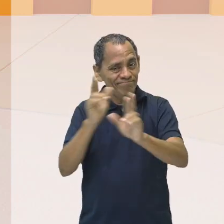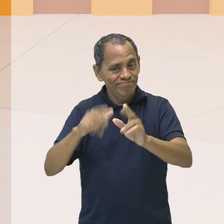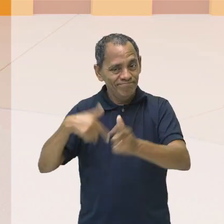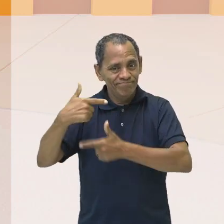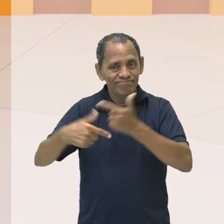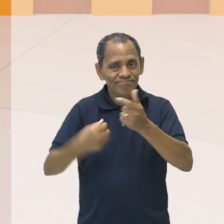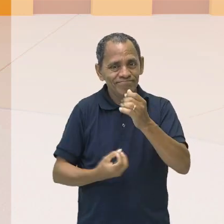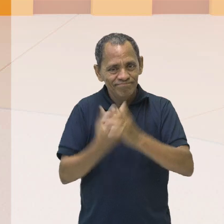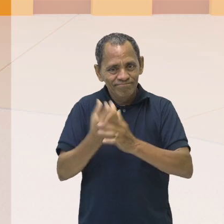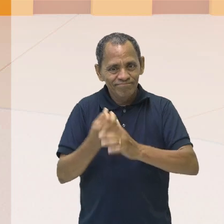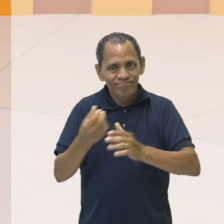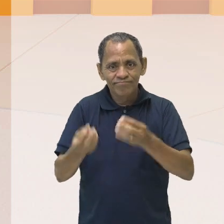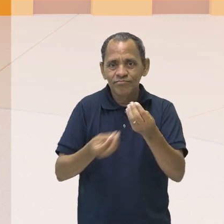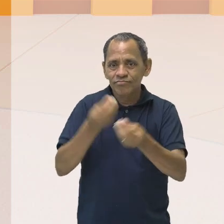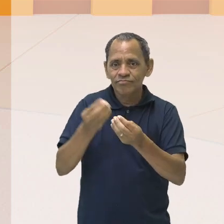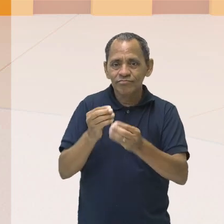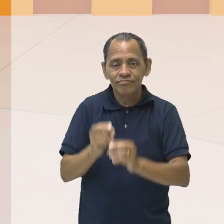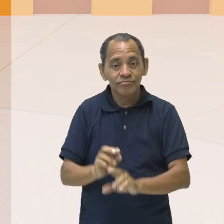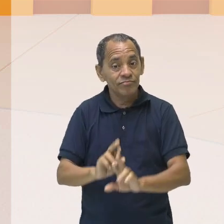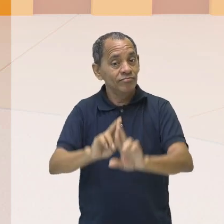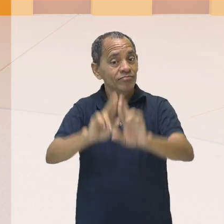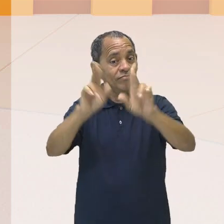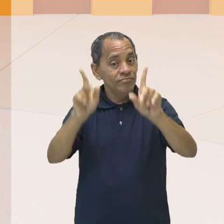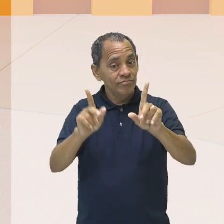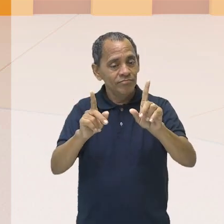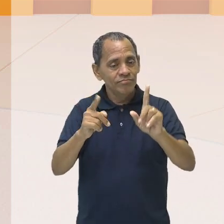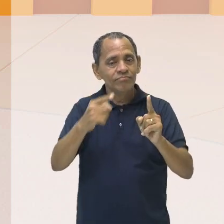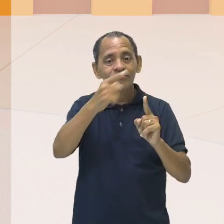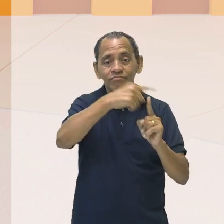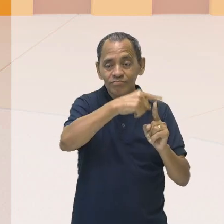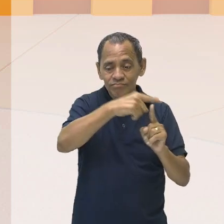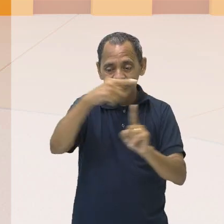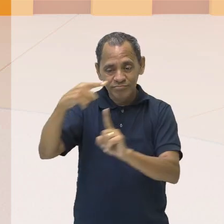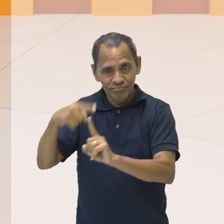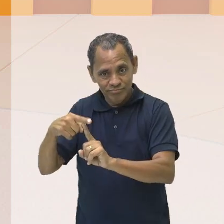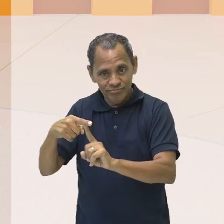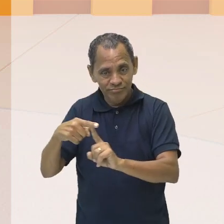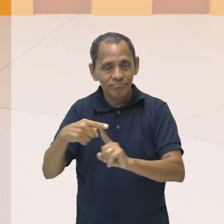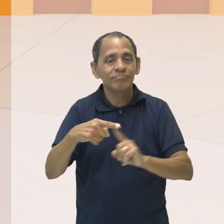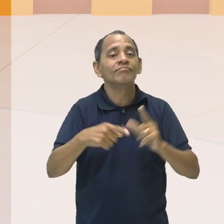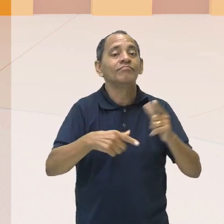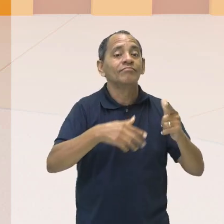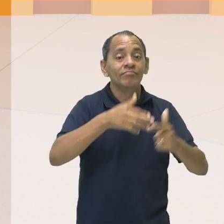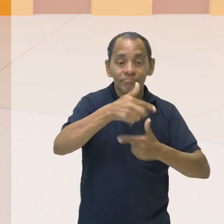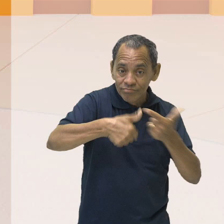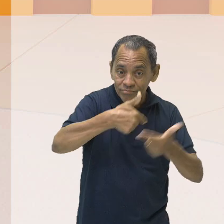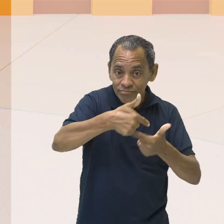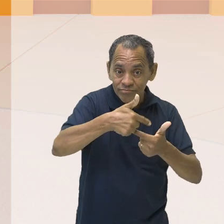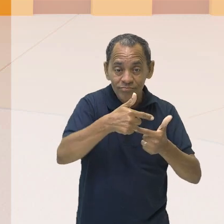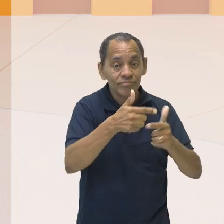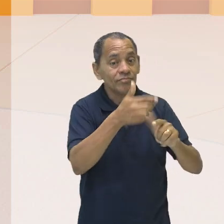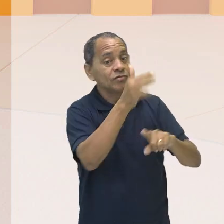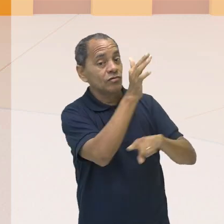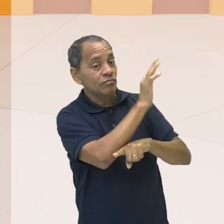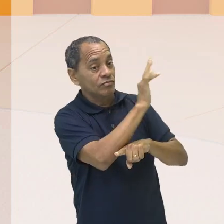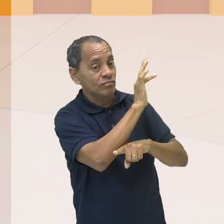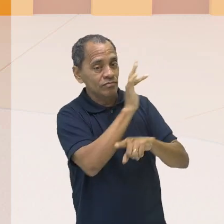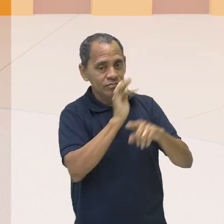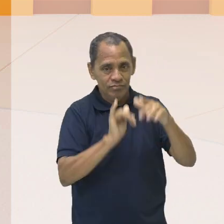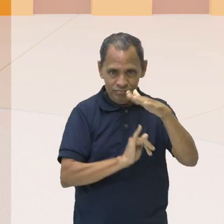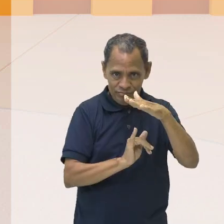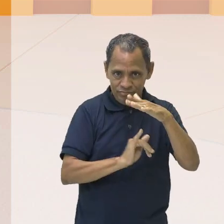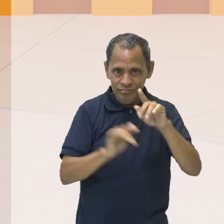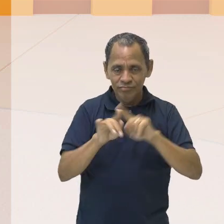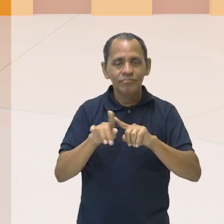estabelecer a distinção entre o trabalho formal e o trabalho informal, e também com um olhar especial voltado aqui